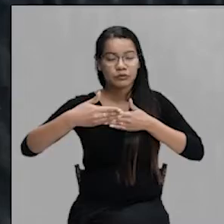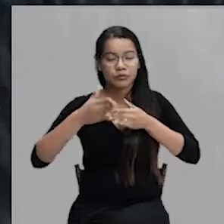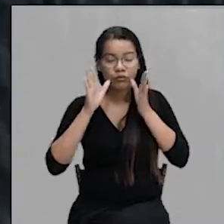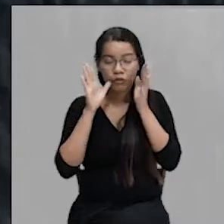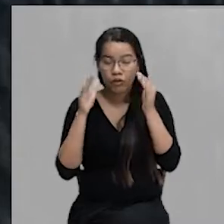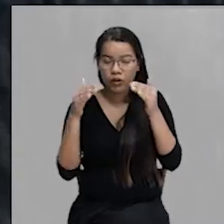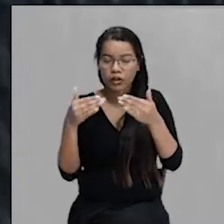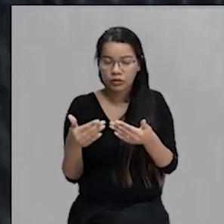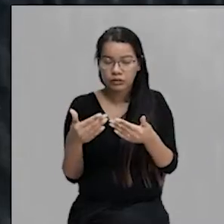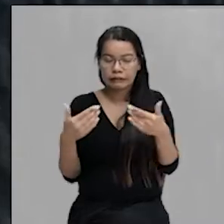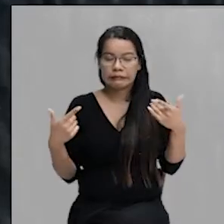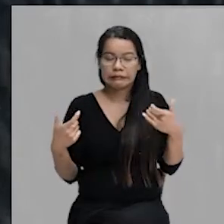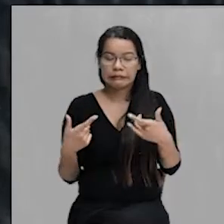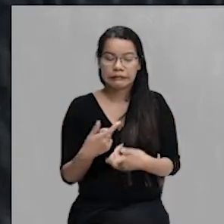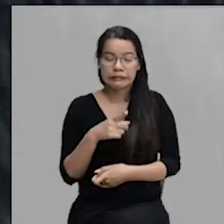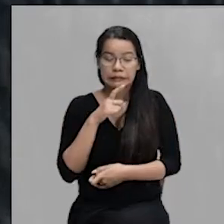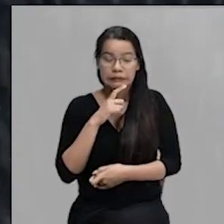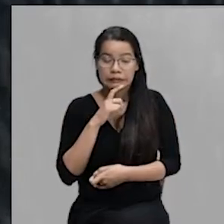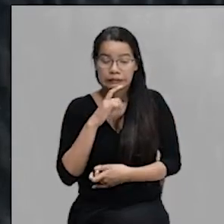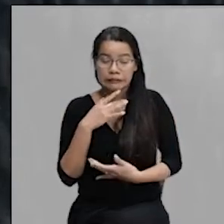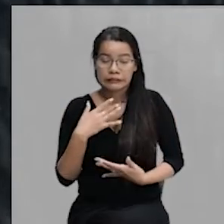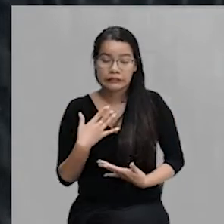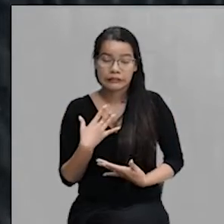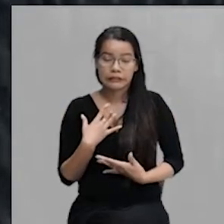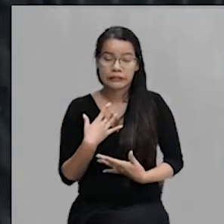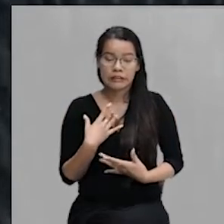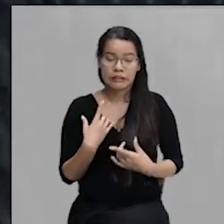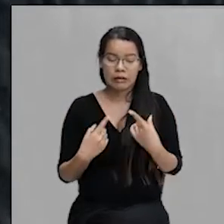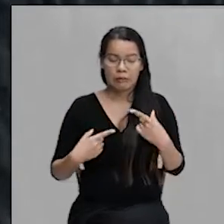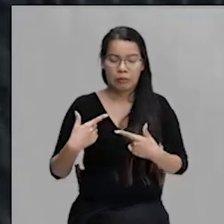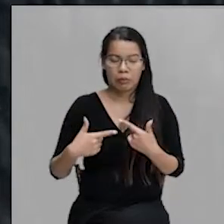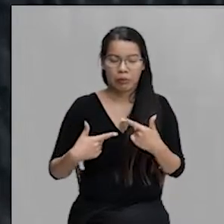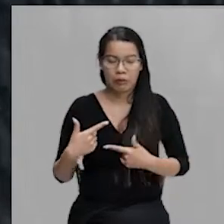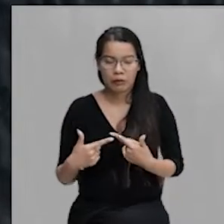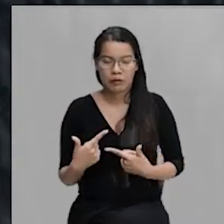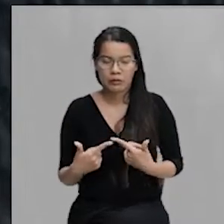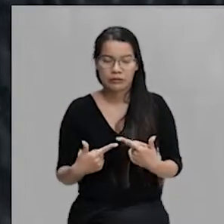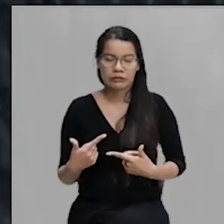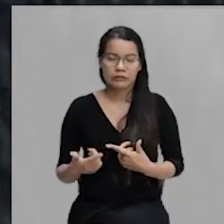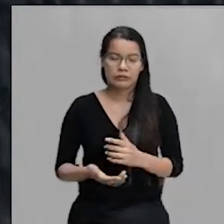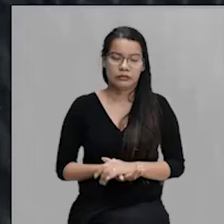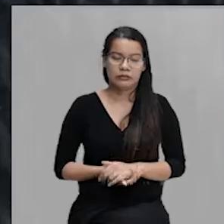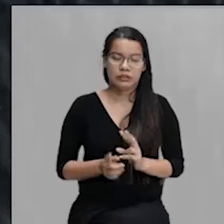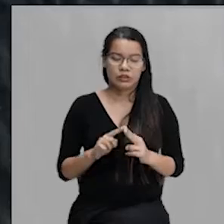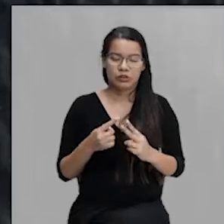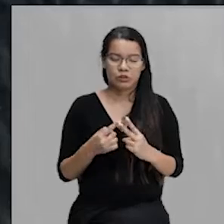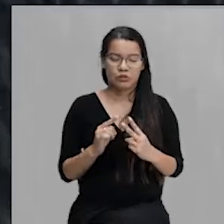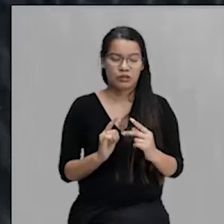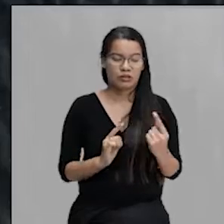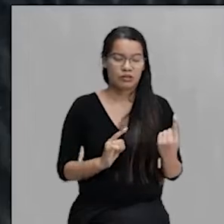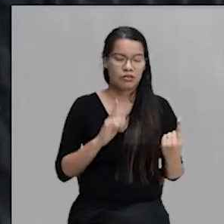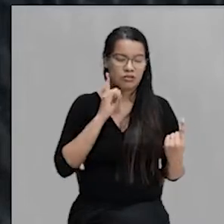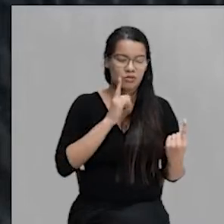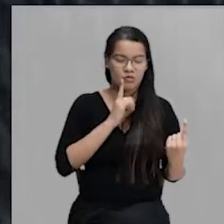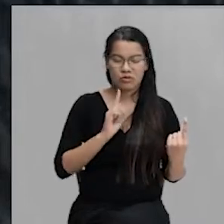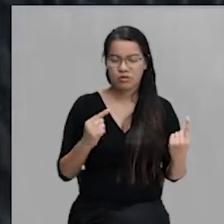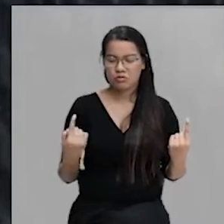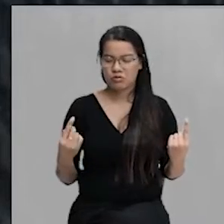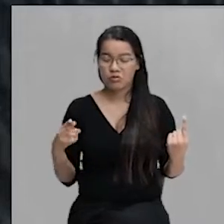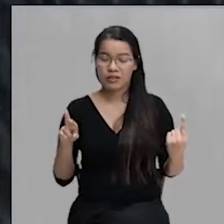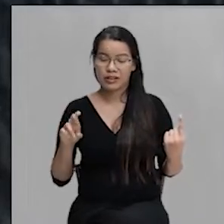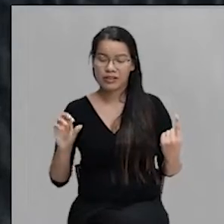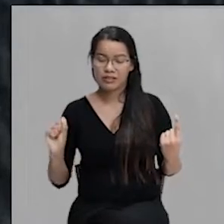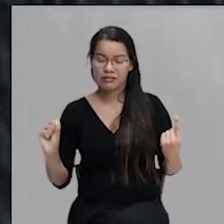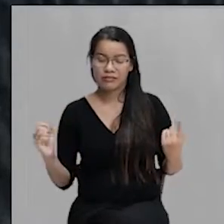décadas focadas na Guerra Fria, nessa rivalidade, nessa bipolarização do mundo entre Estados Unidos e União